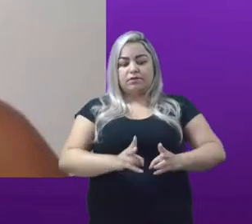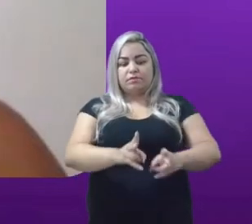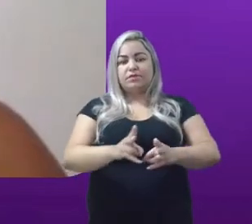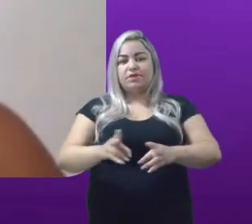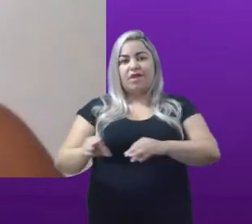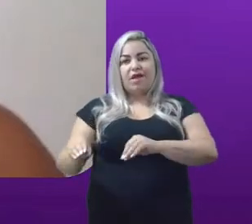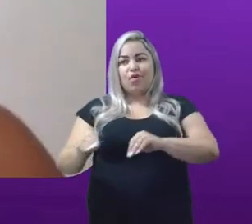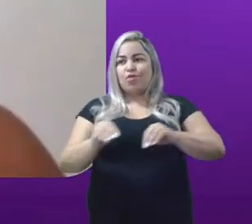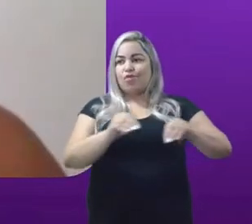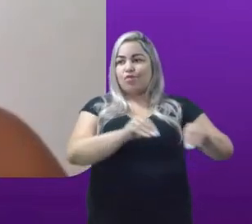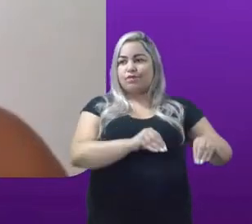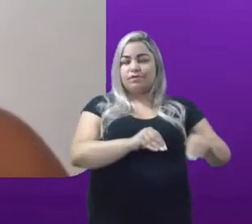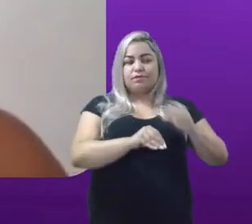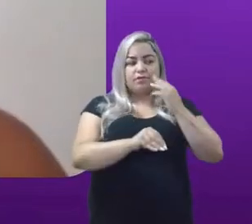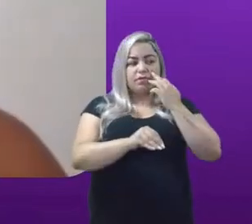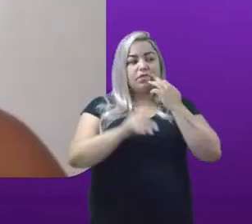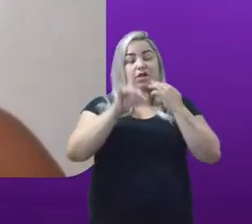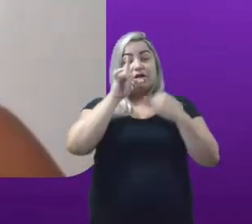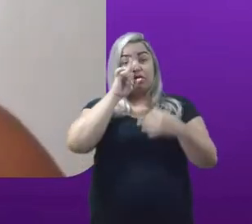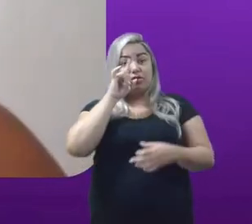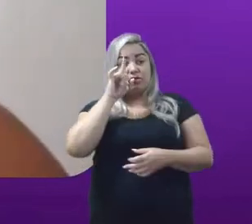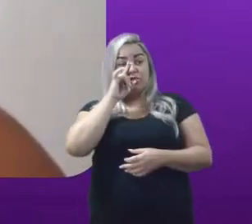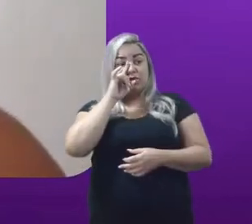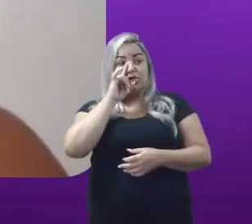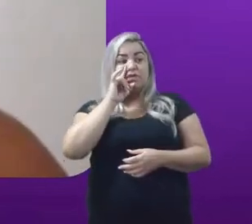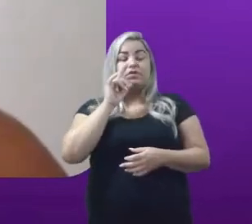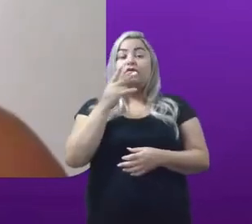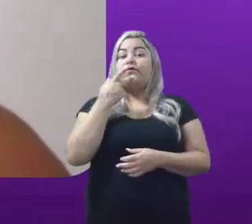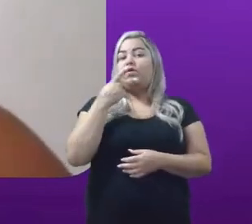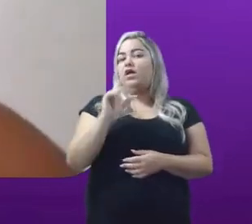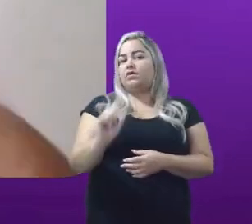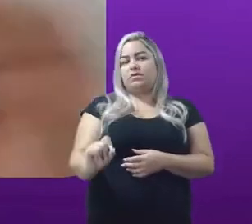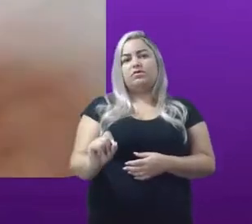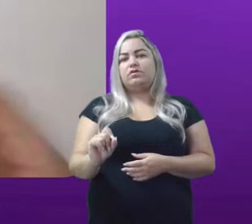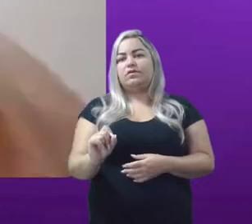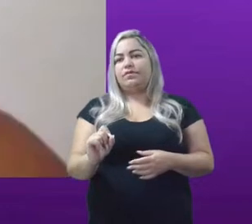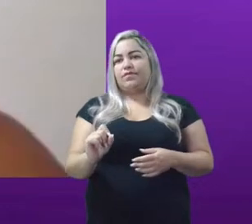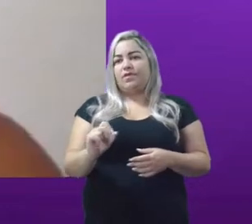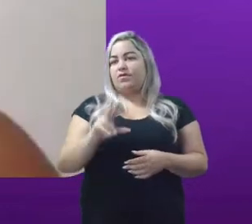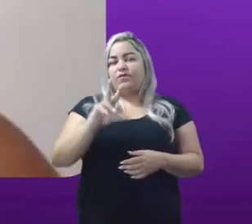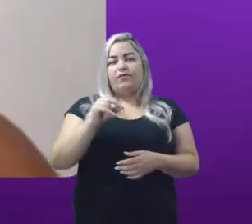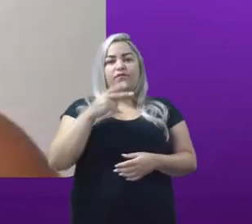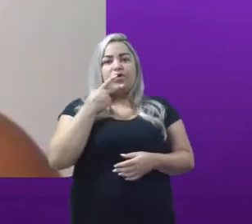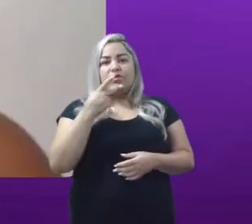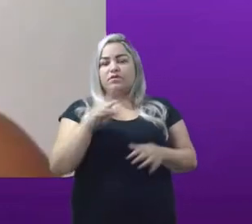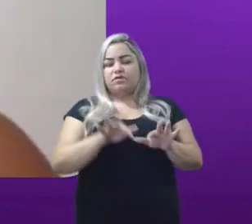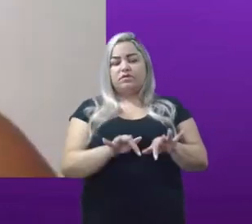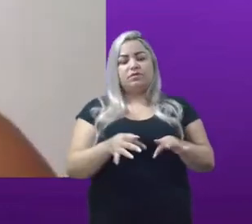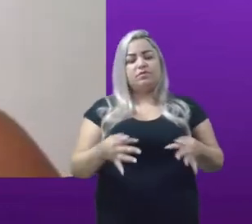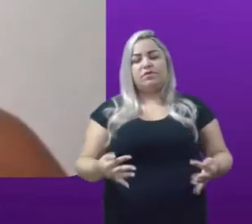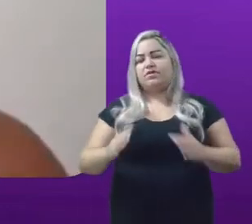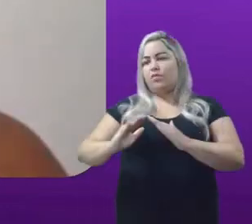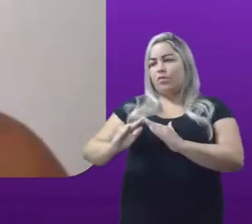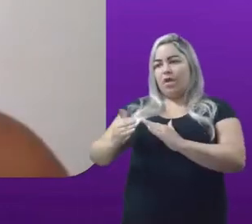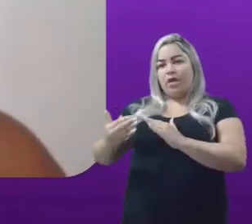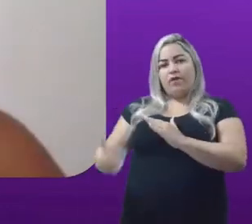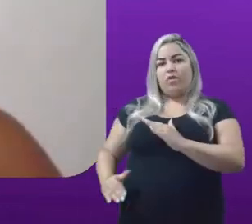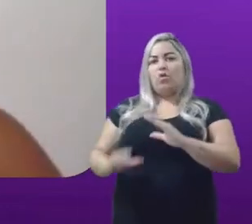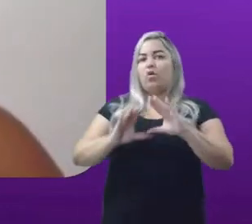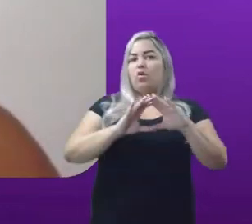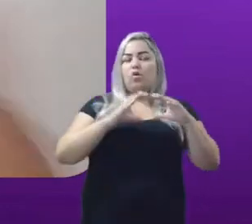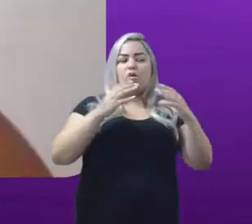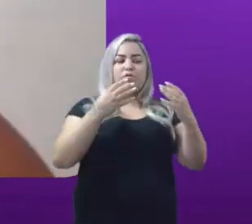alocados em locais de grandes riscos, né? Não estou falando aqui eles não estavam falando de simples favelas ou comunidades